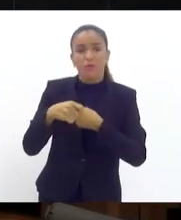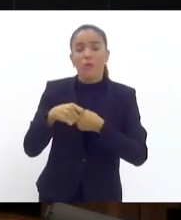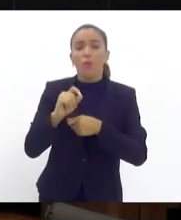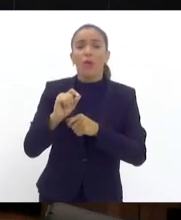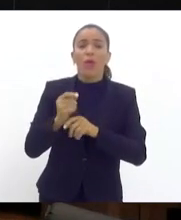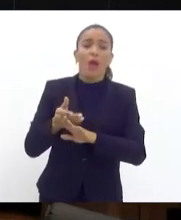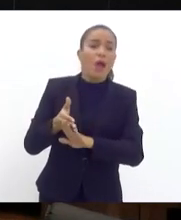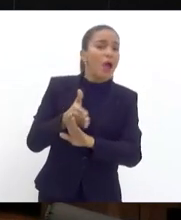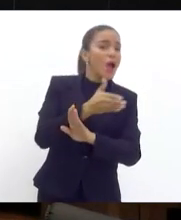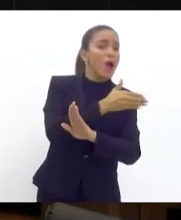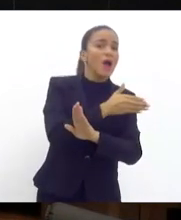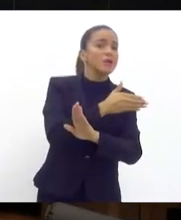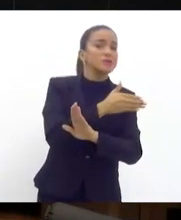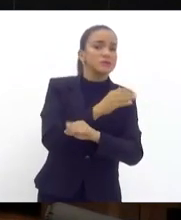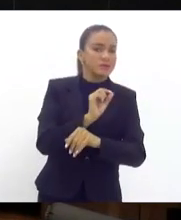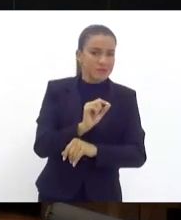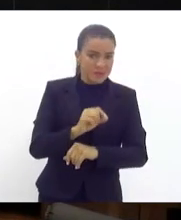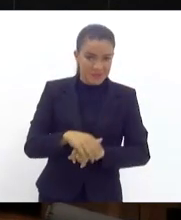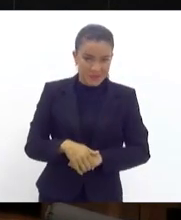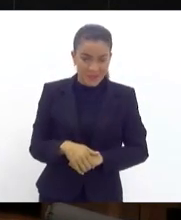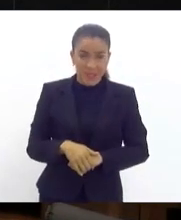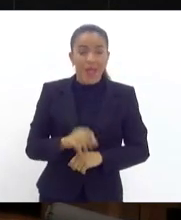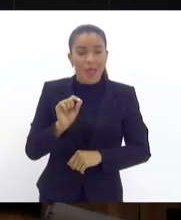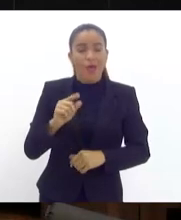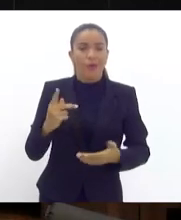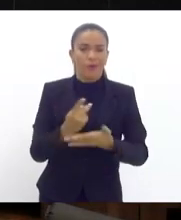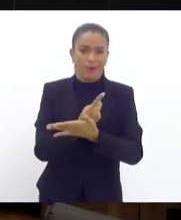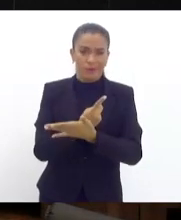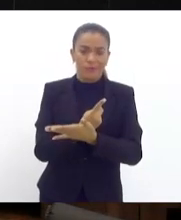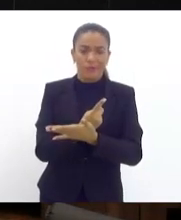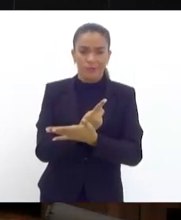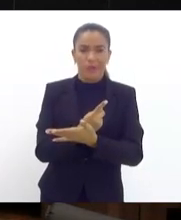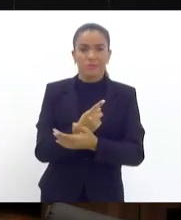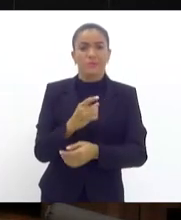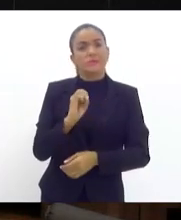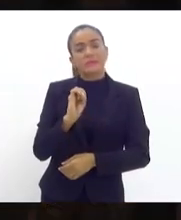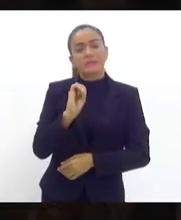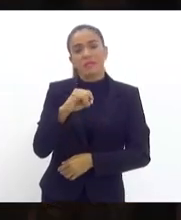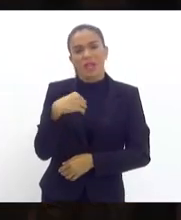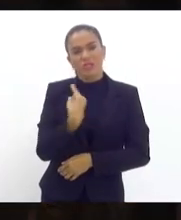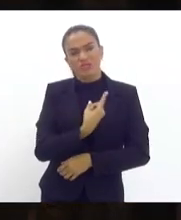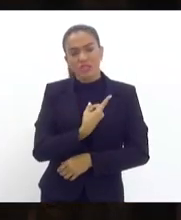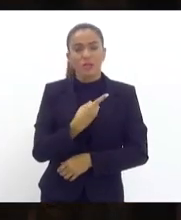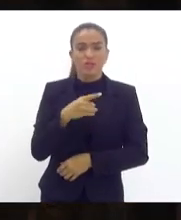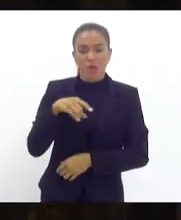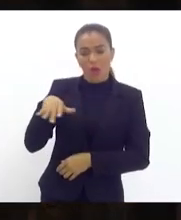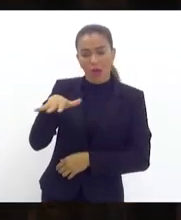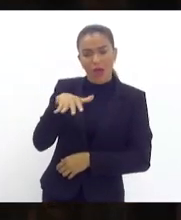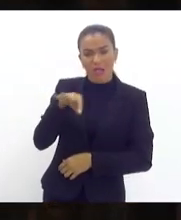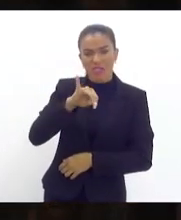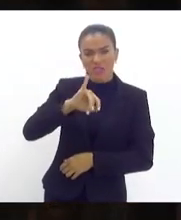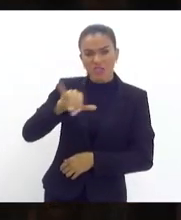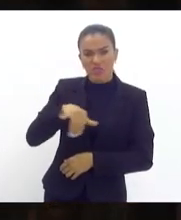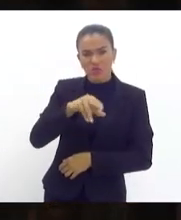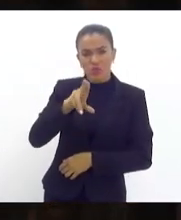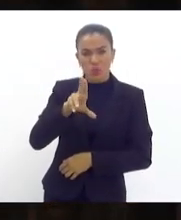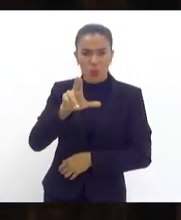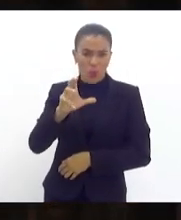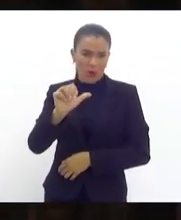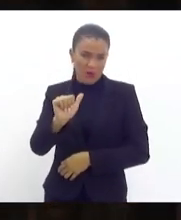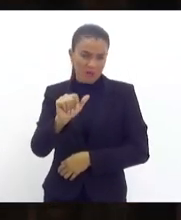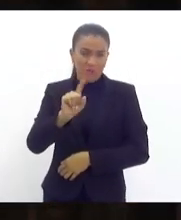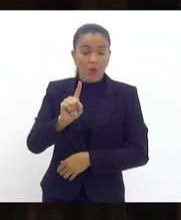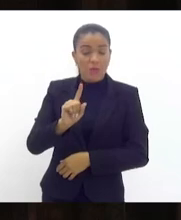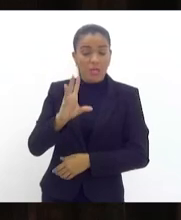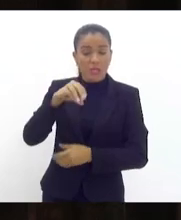precursores a problemas de segurança e é o que acontece quando se você andar não só pela Tijuca grande Tijuca né Nós representamos